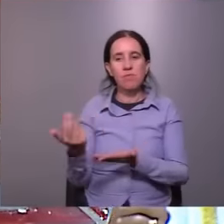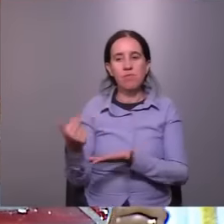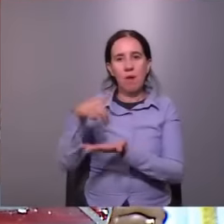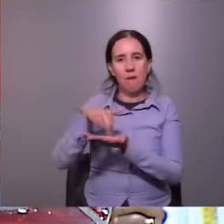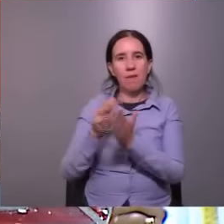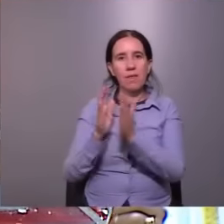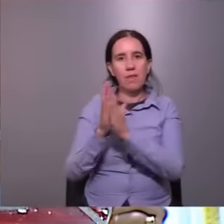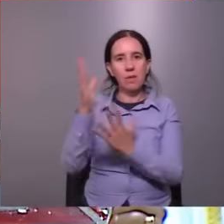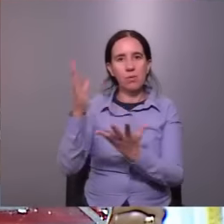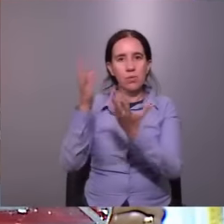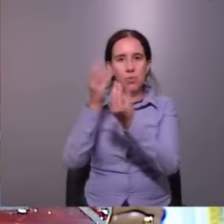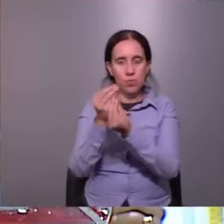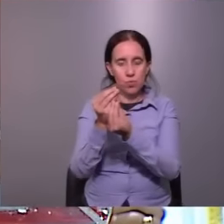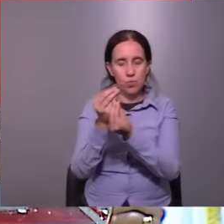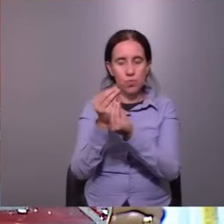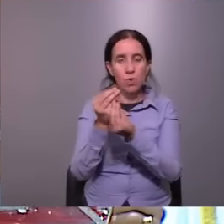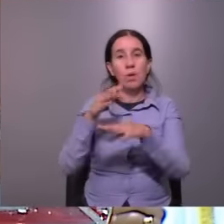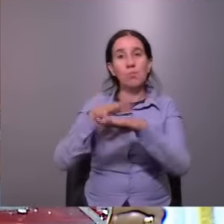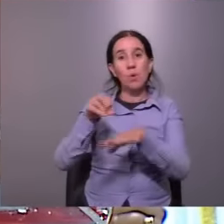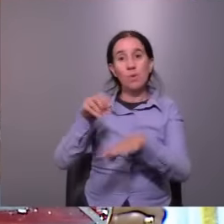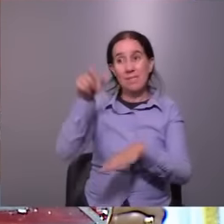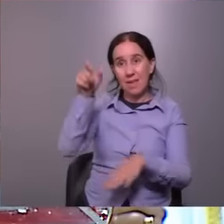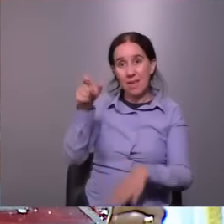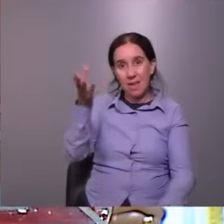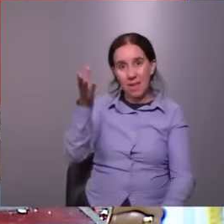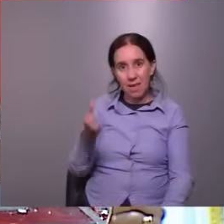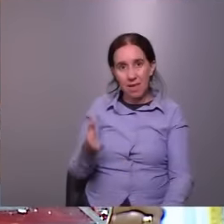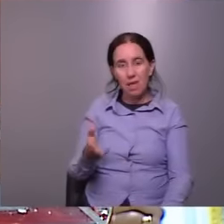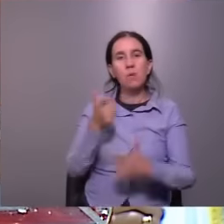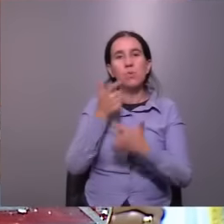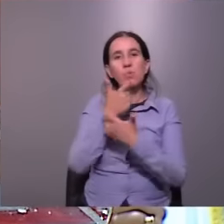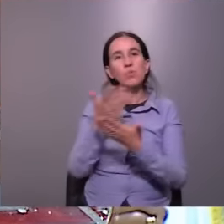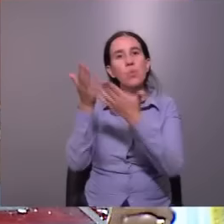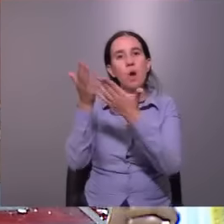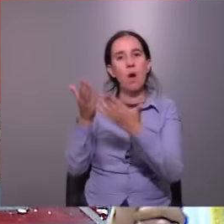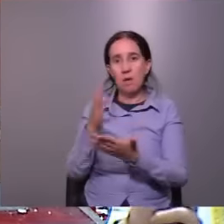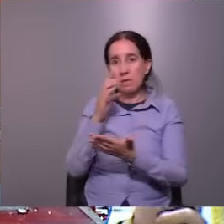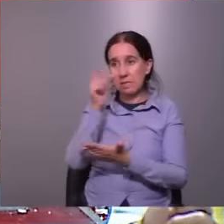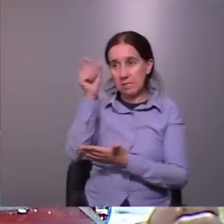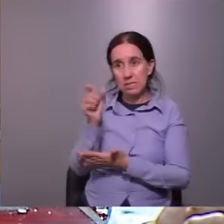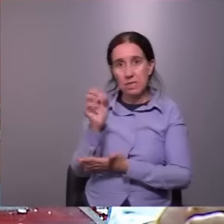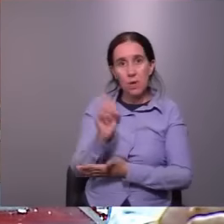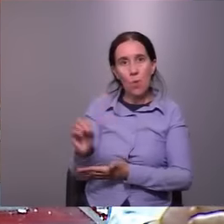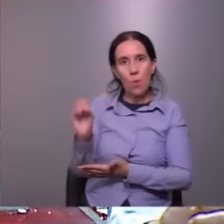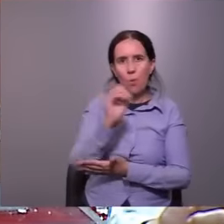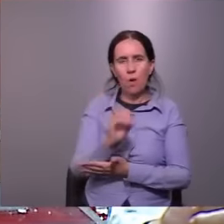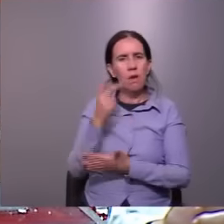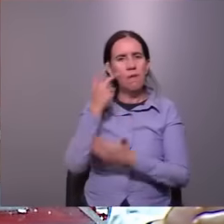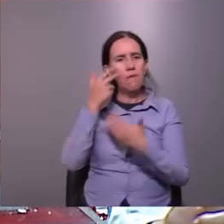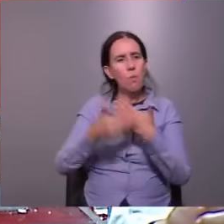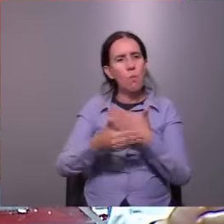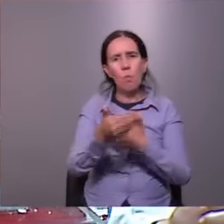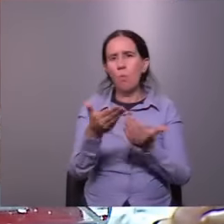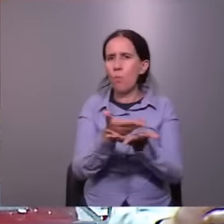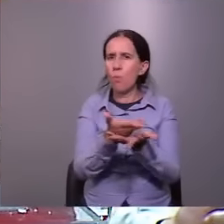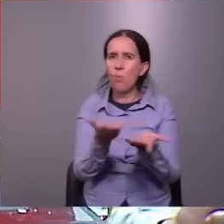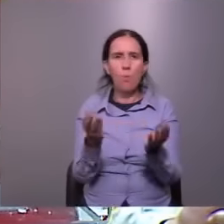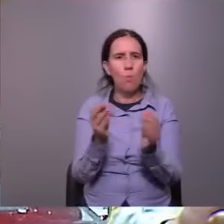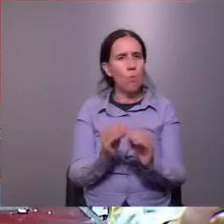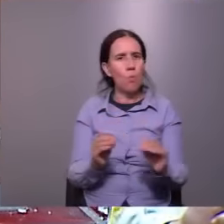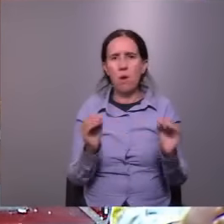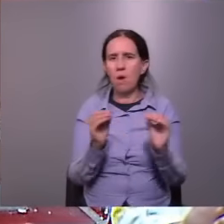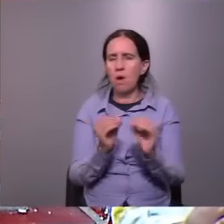Dio. Egli era, in principio, presso Dio. Tutto è stato fatto per mezzo di